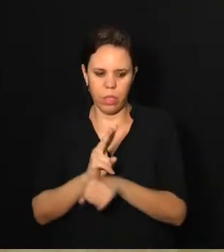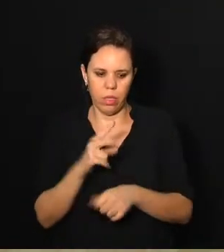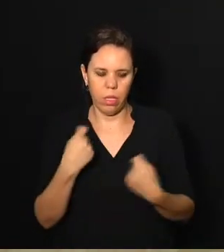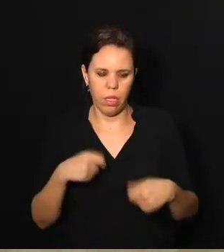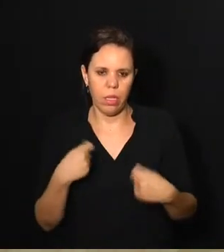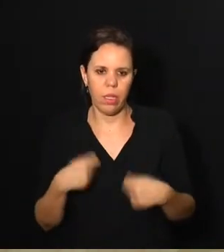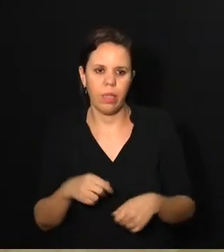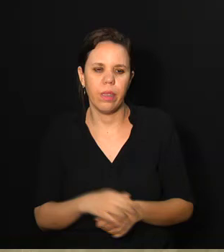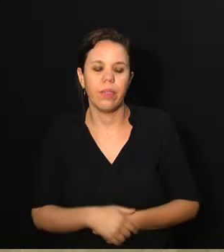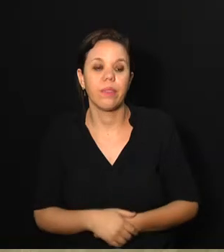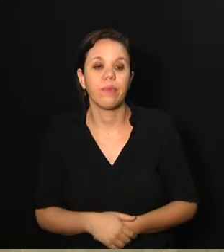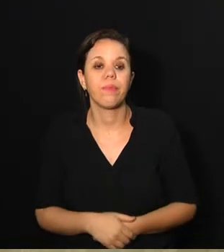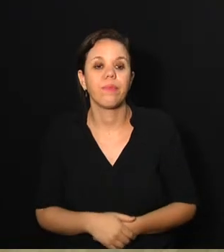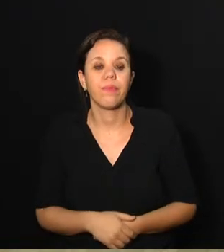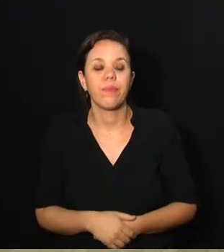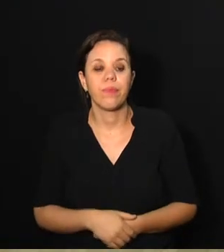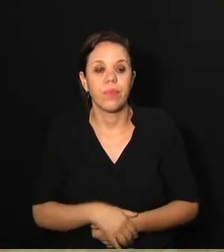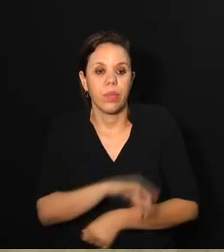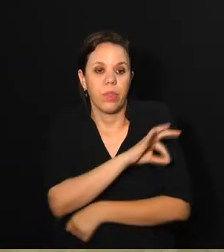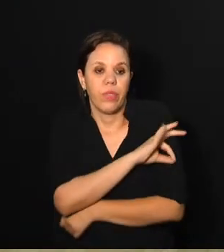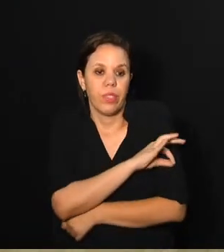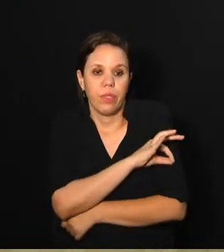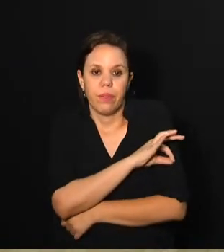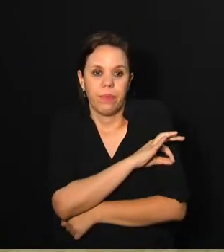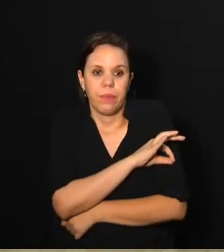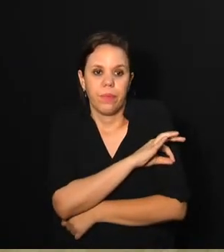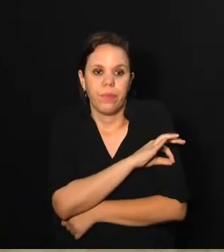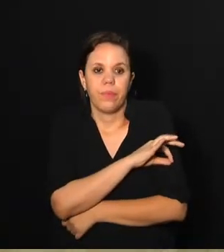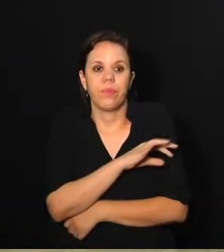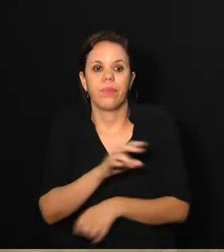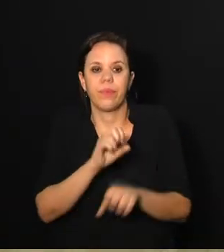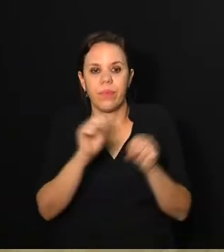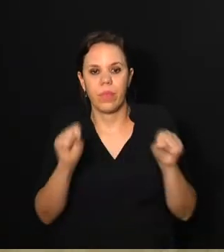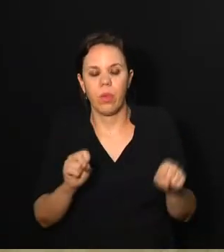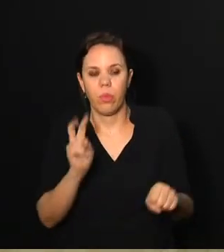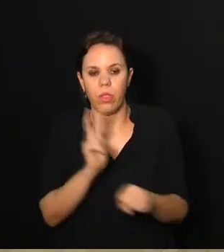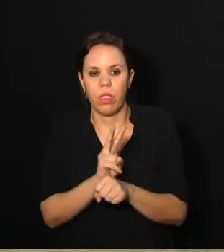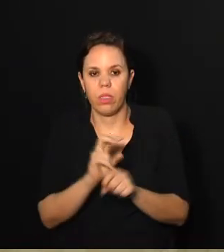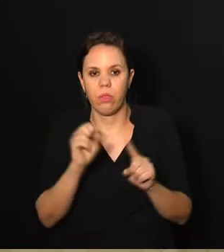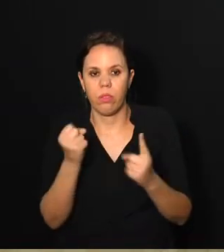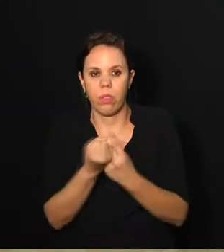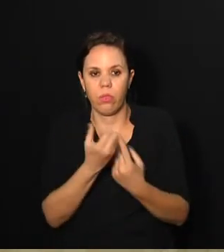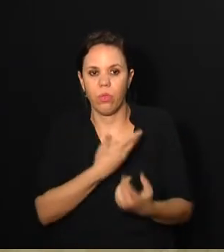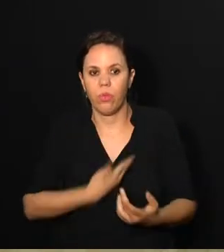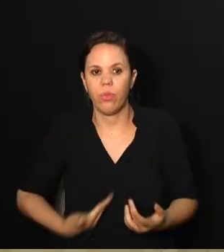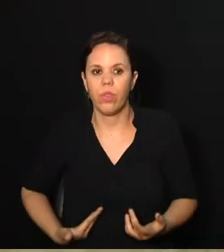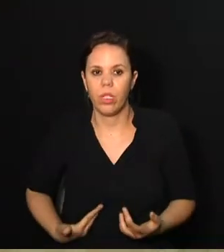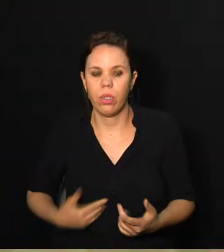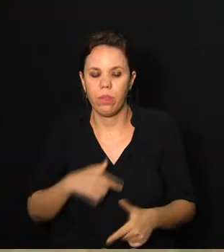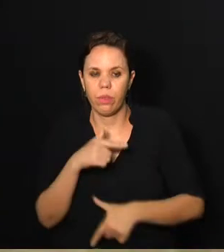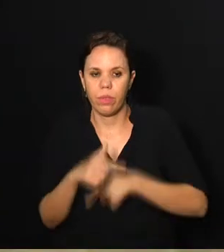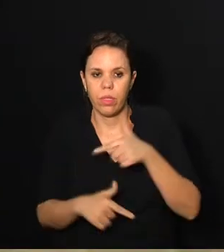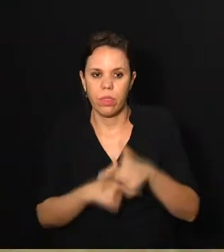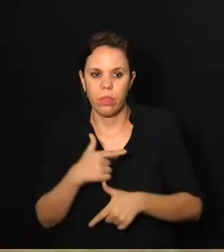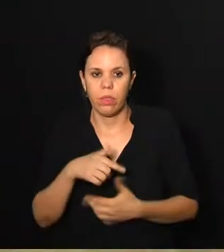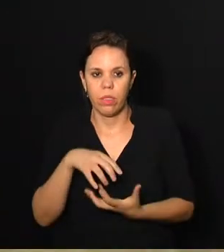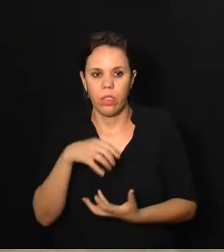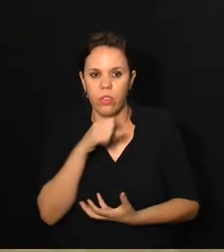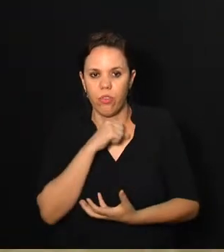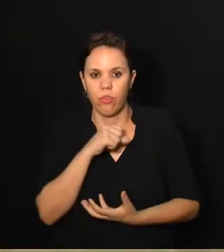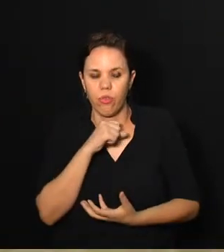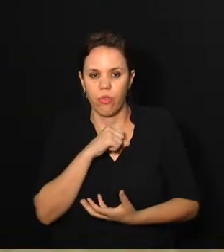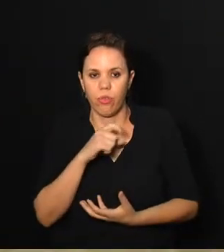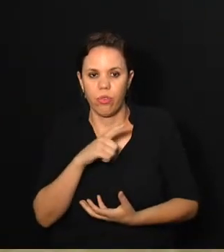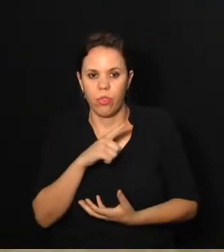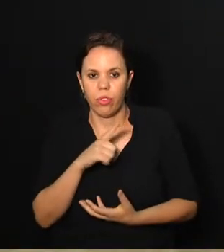precisa. Mas a prefeitura, o sistema de proteção social do governo, vai trabalhar para que o idoso